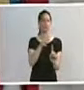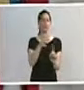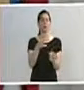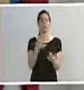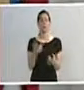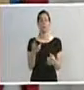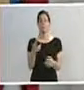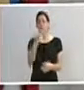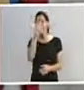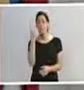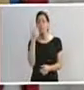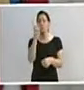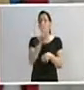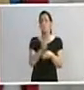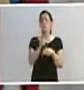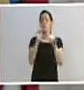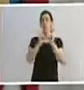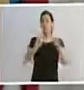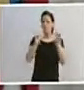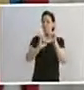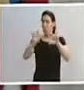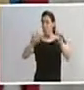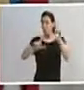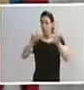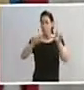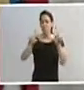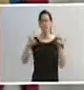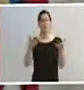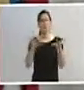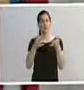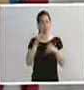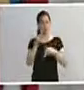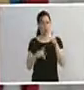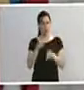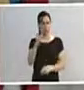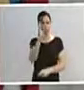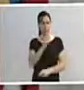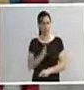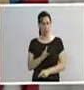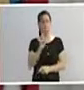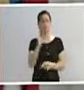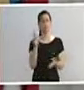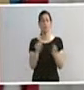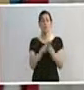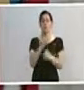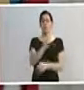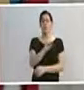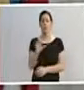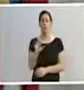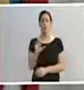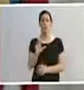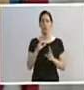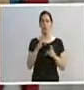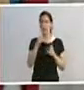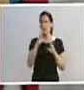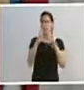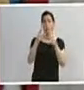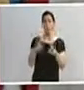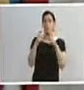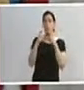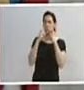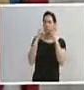enganam mesmo o povo. Então, quero dizer ao meu povo, o povo do nosso Brasil, o povo de Santa Catarina, todo mundo está com vergonha agora porque